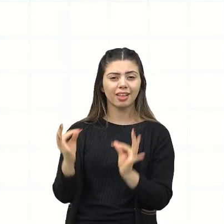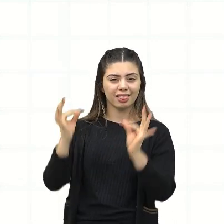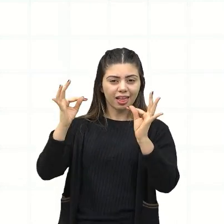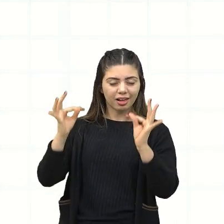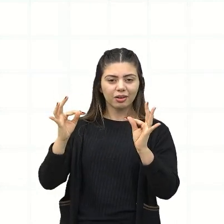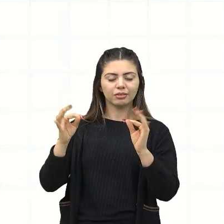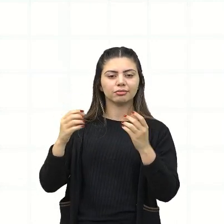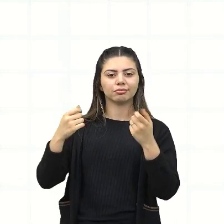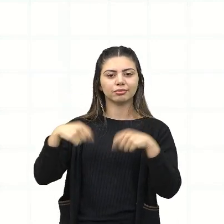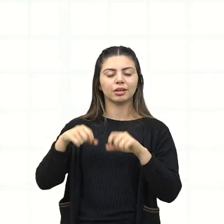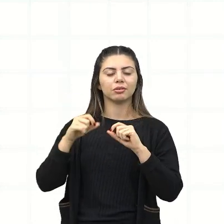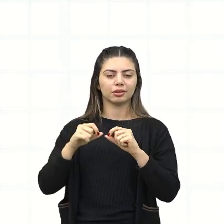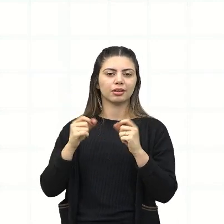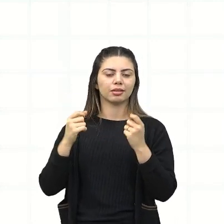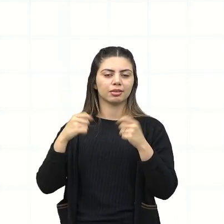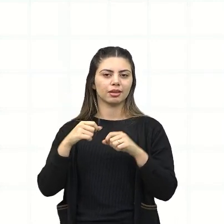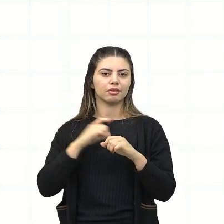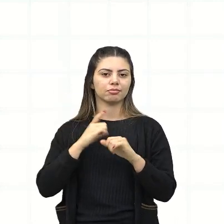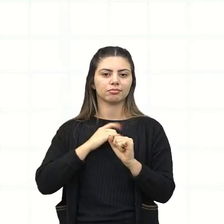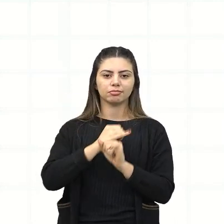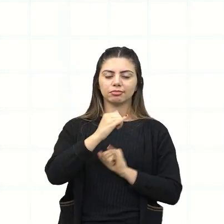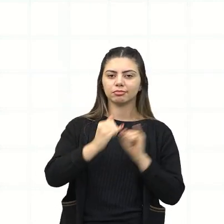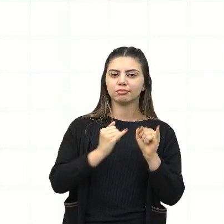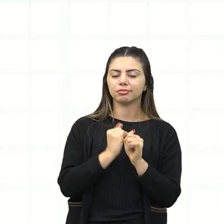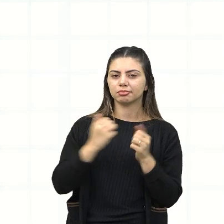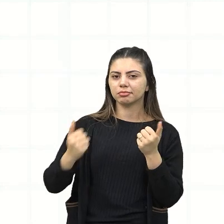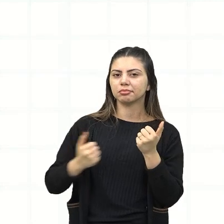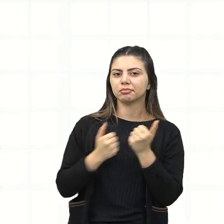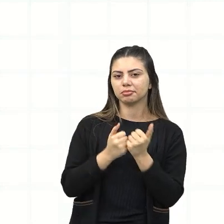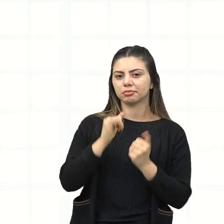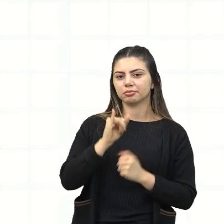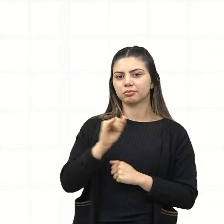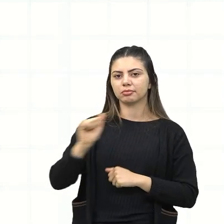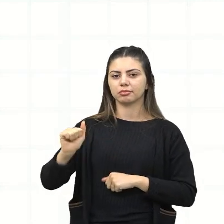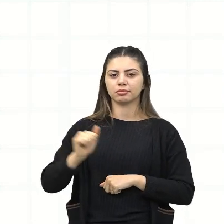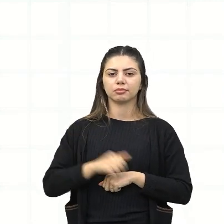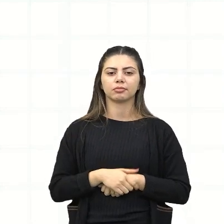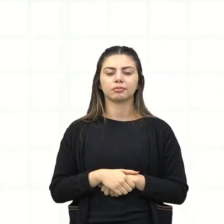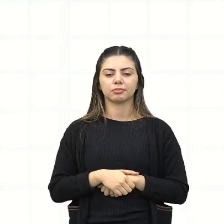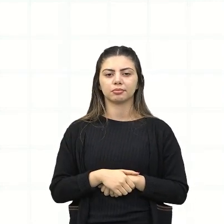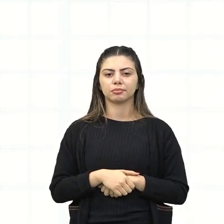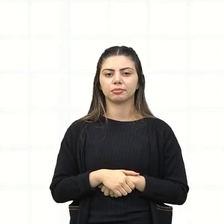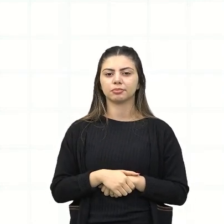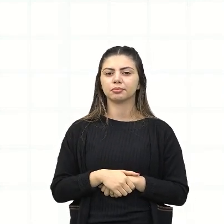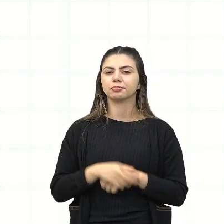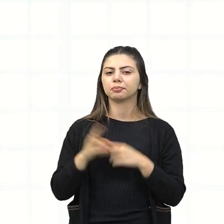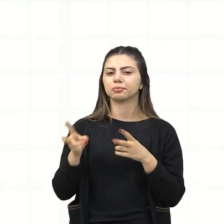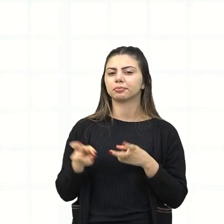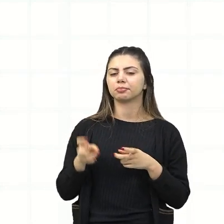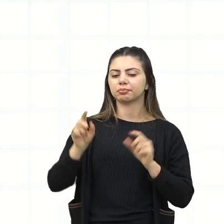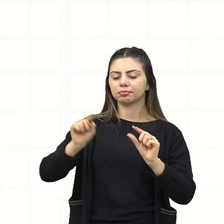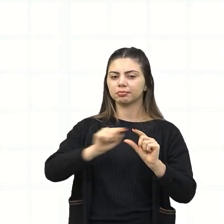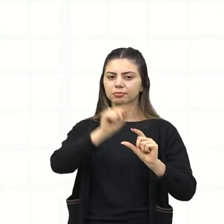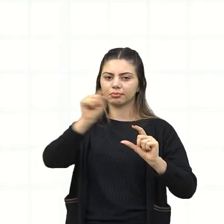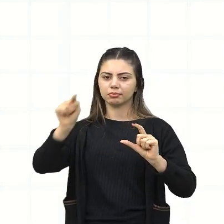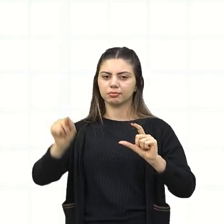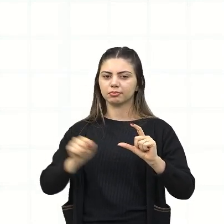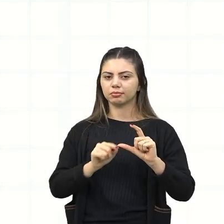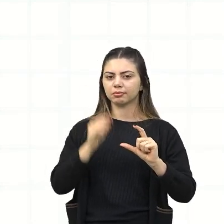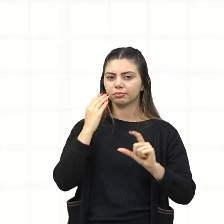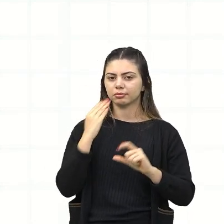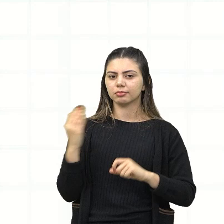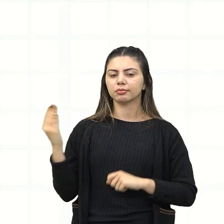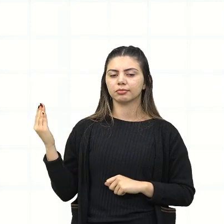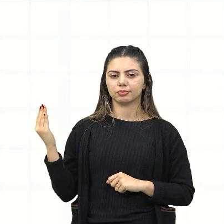com assistentes de inteligência artificial. Aí olha só, will be equipped.